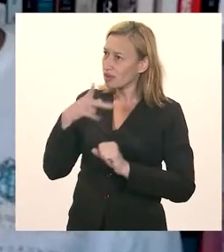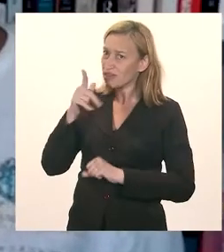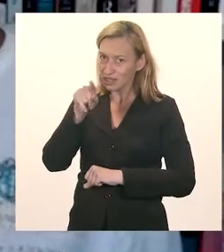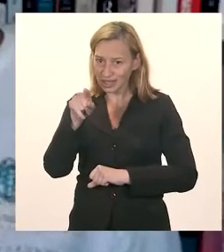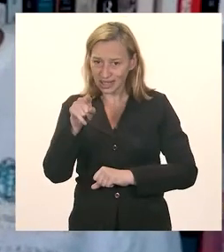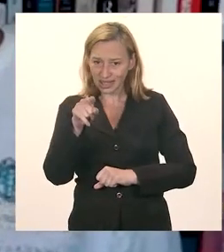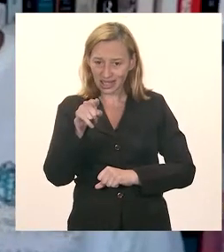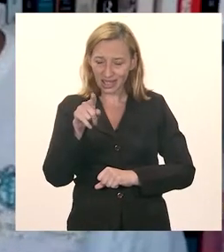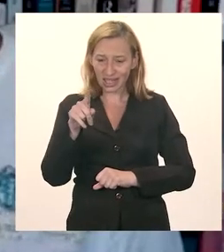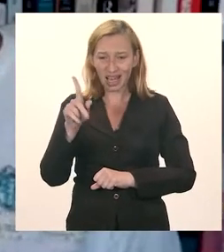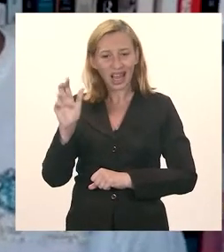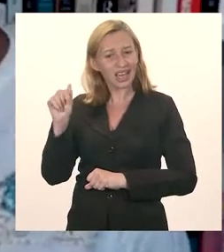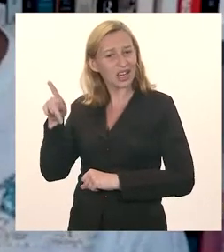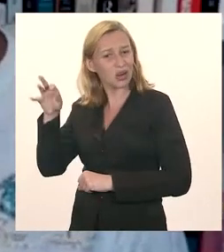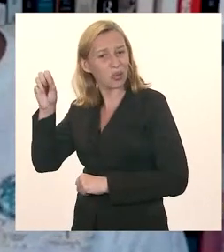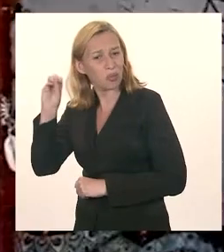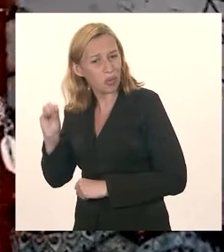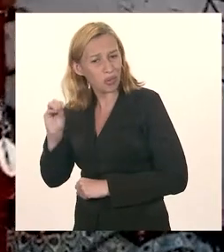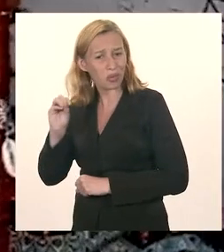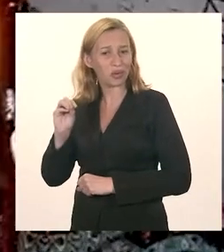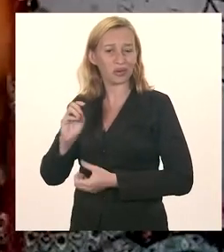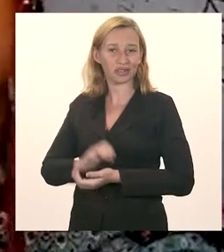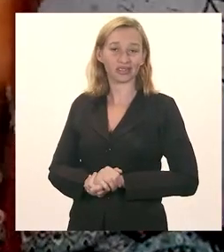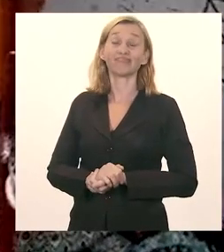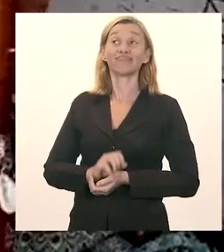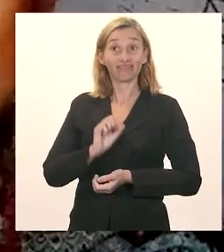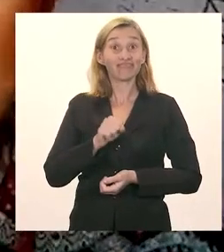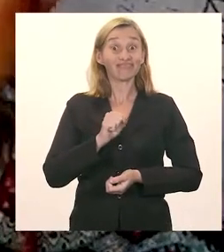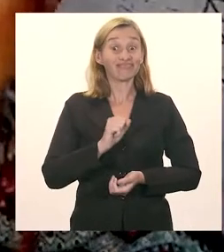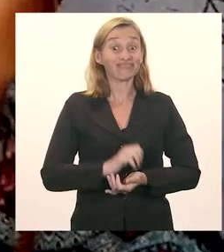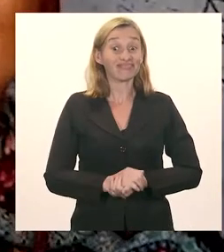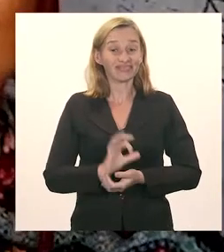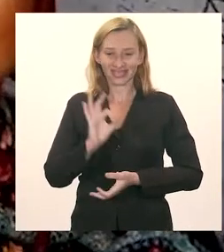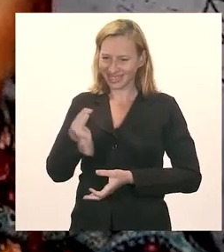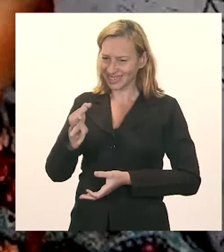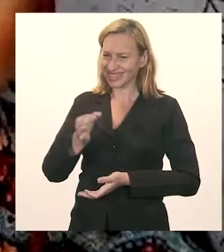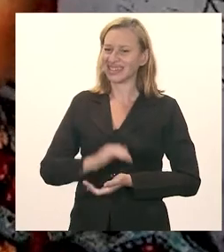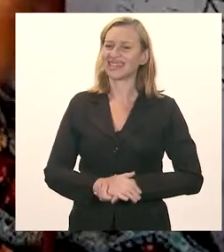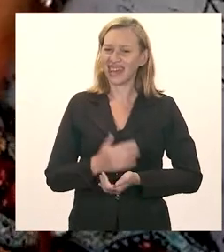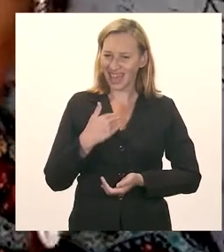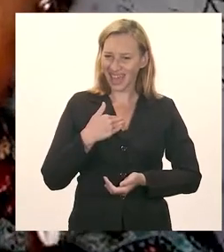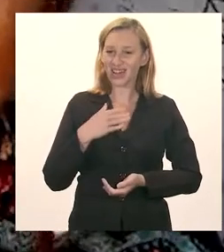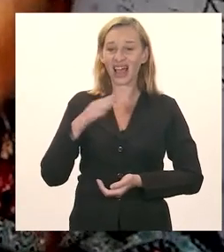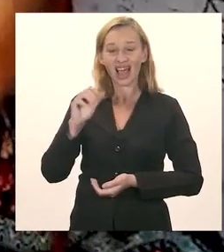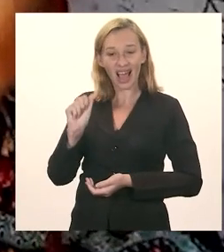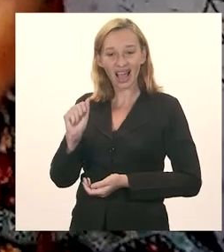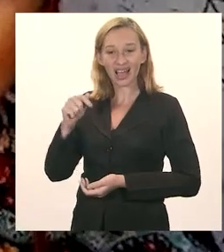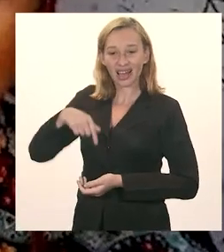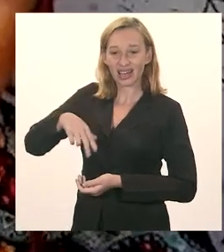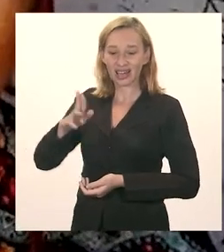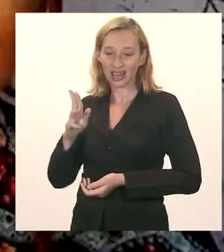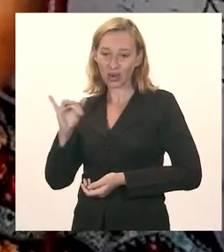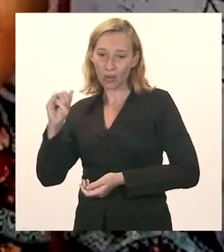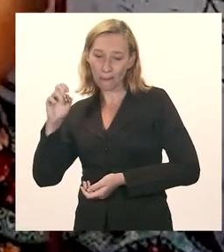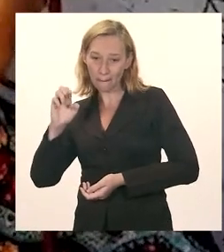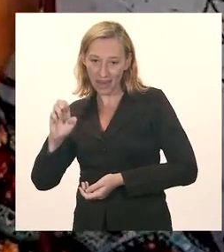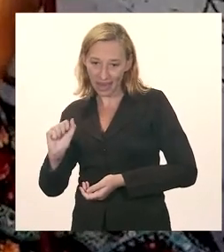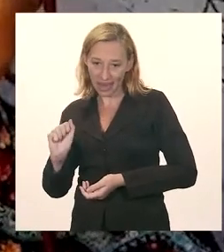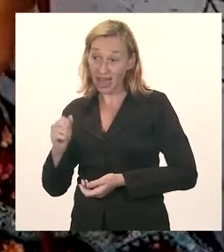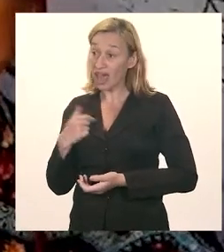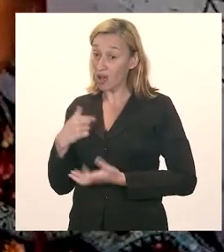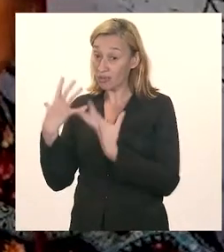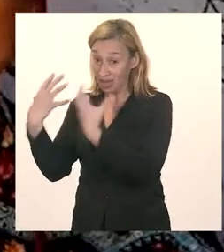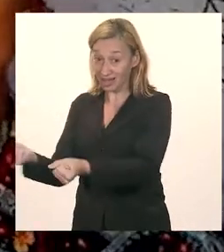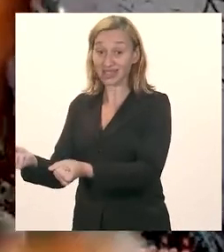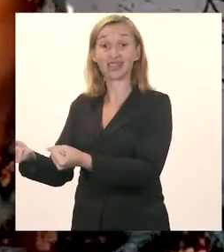continua. Pode-se dizer que você se aquilombou? Sim, com certeza. Eu me aquilombei mesmo desde